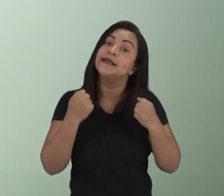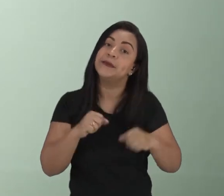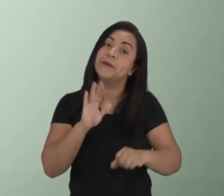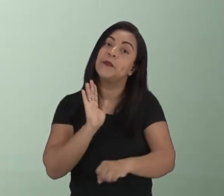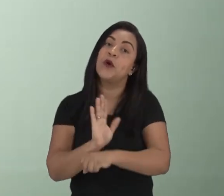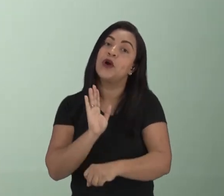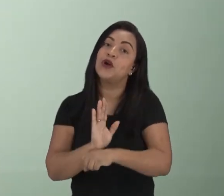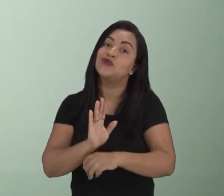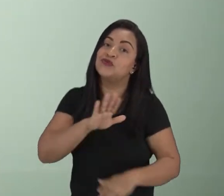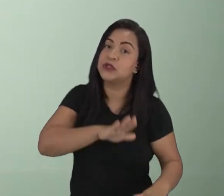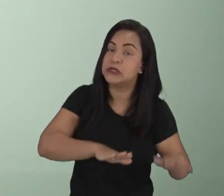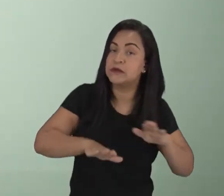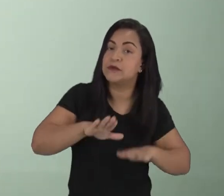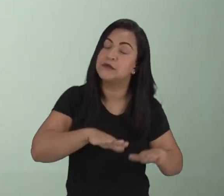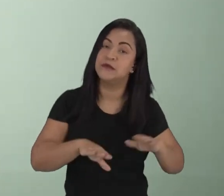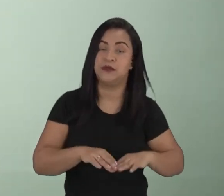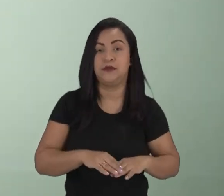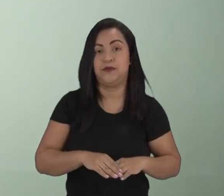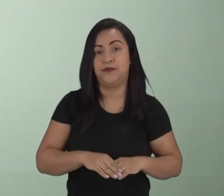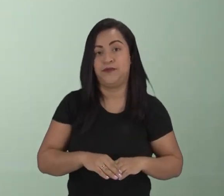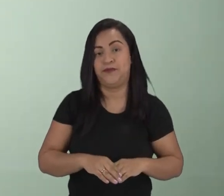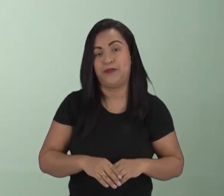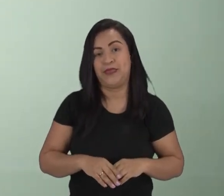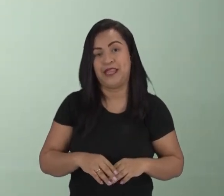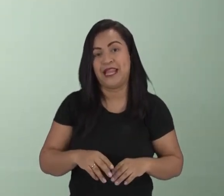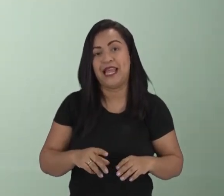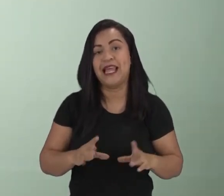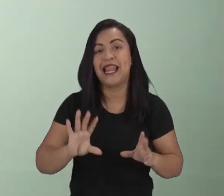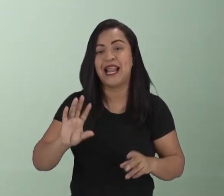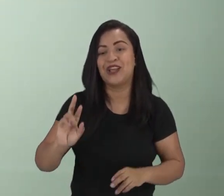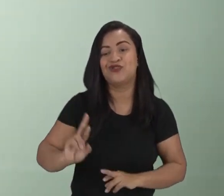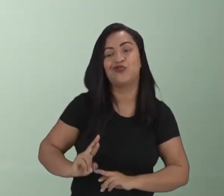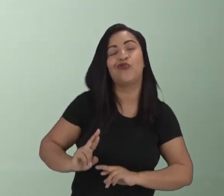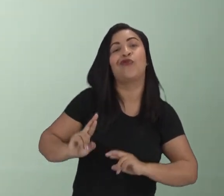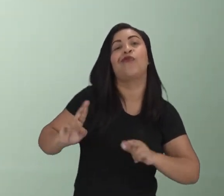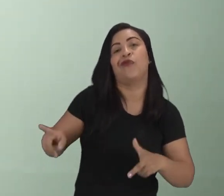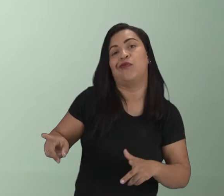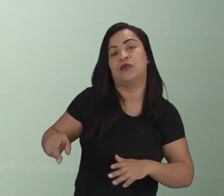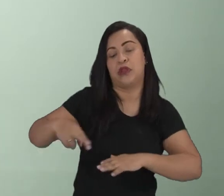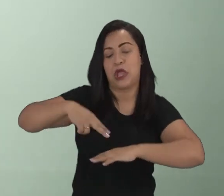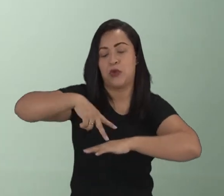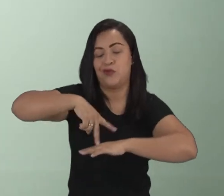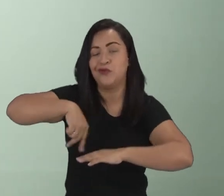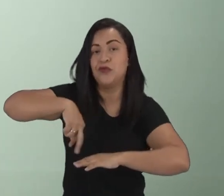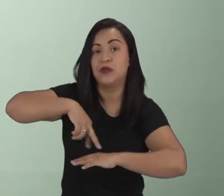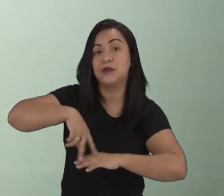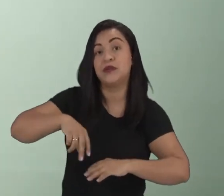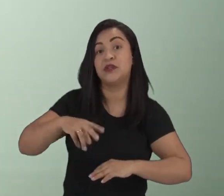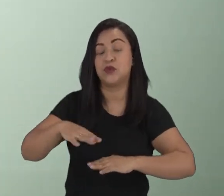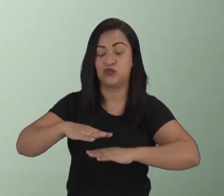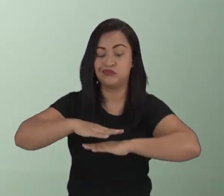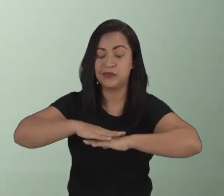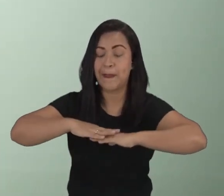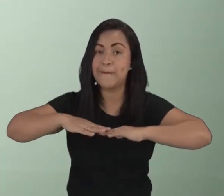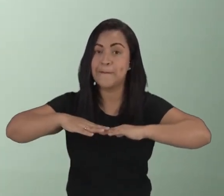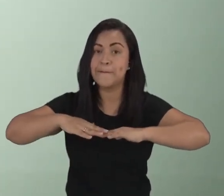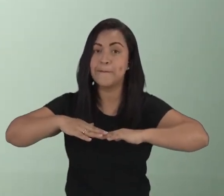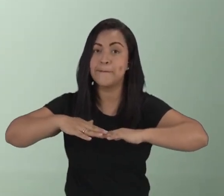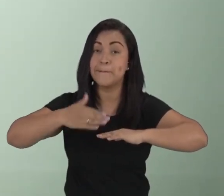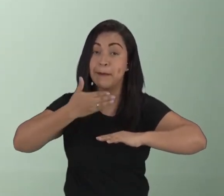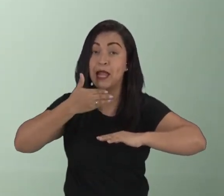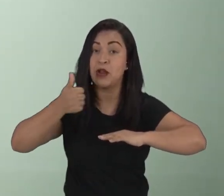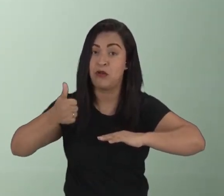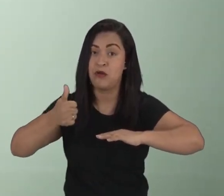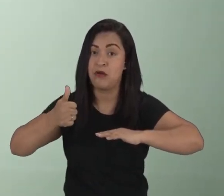favorecer o movimento, ela age contra o escorregamento. E quanto mais rugoso for a superfície, maior